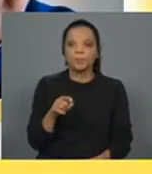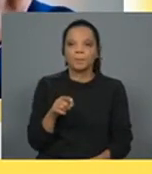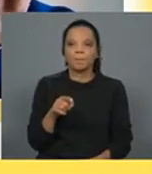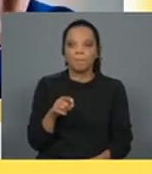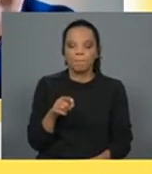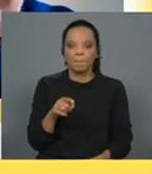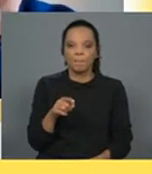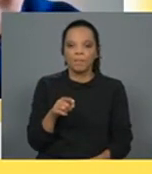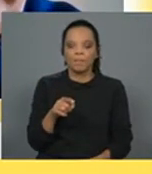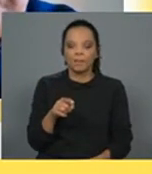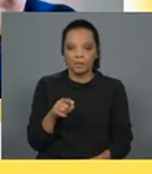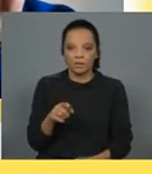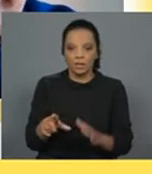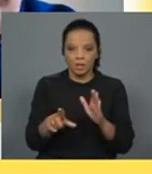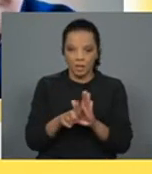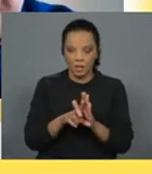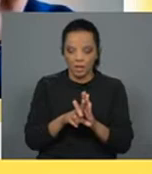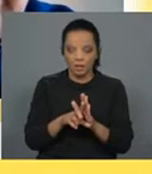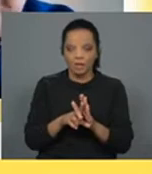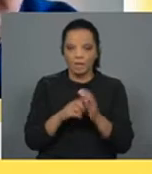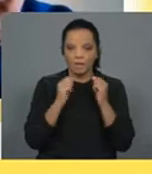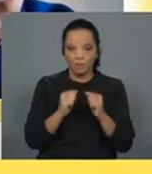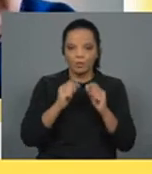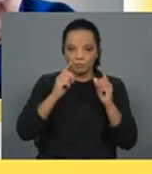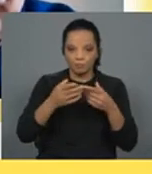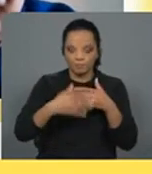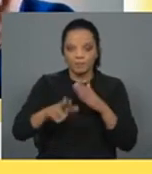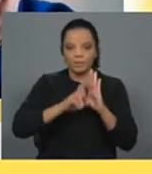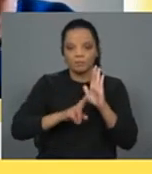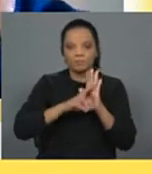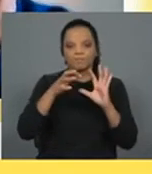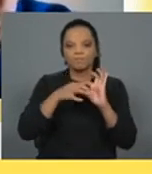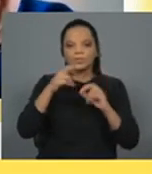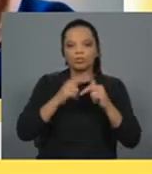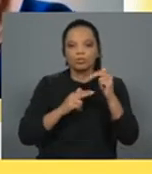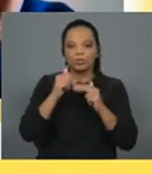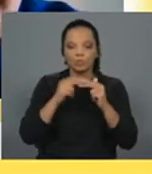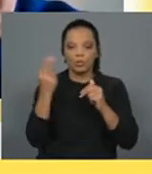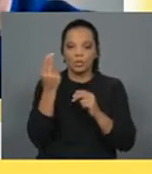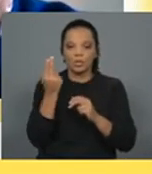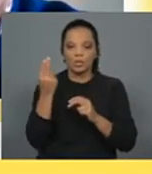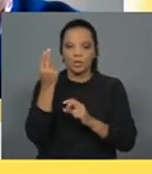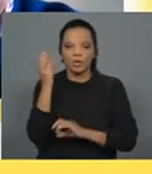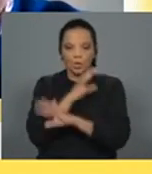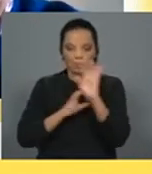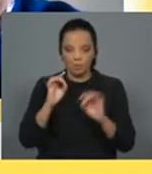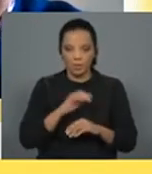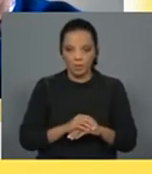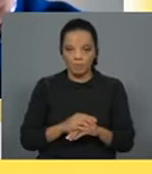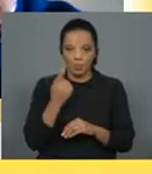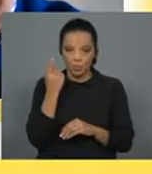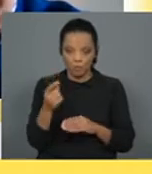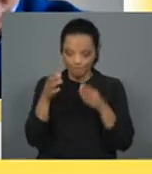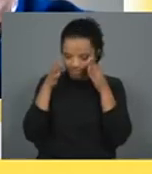ganha força de lei os Eurocódigos Estruturais, que são os regulamentos para o setor da construção na União Europeia e um deles